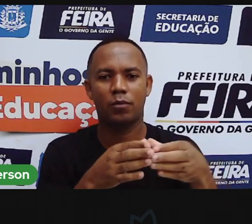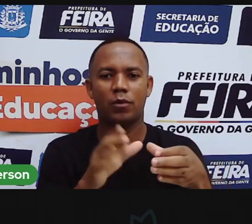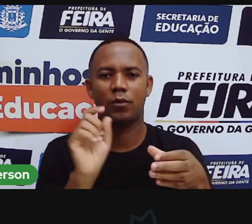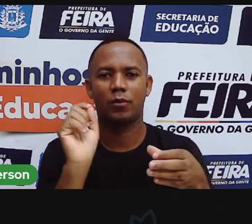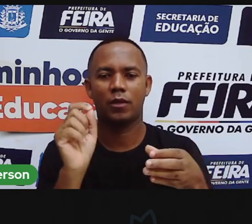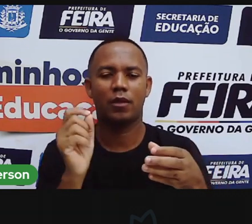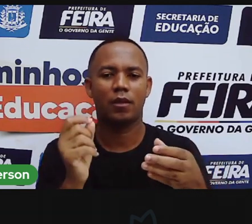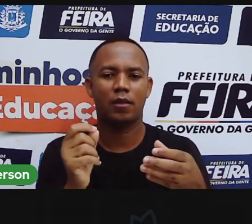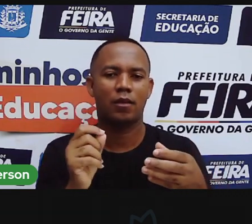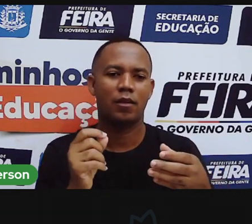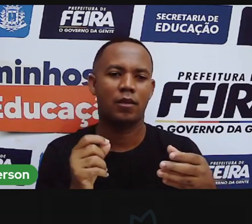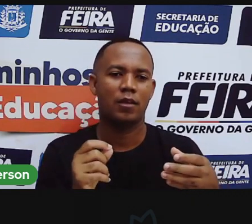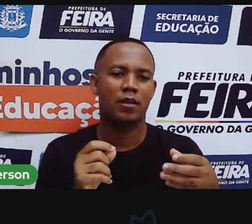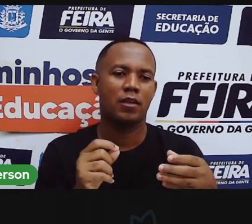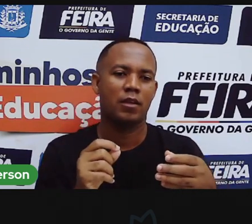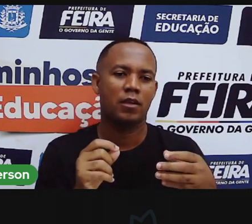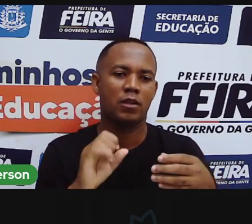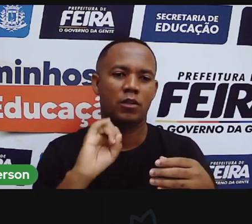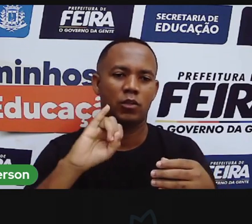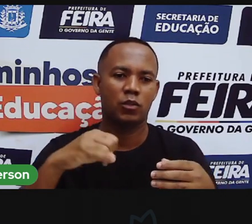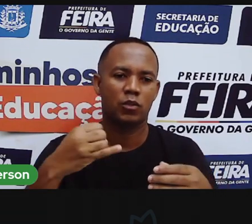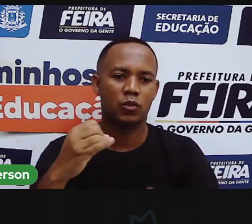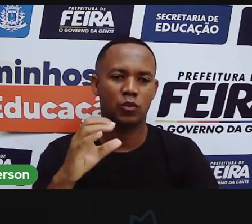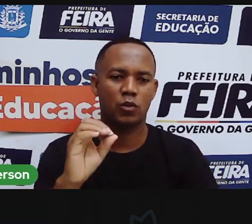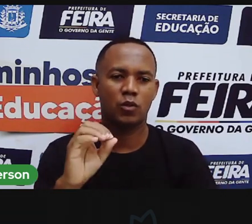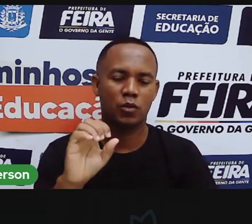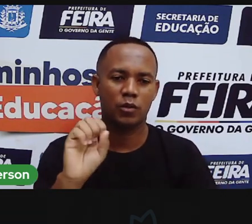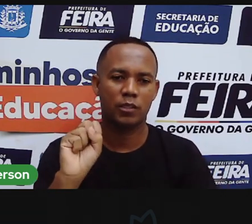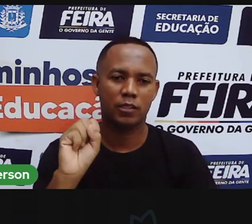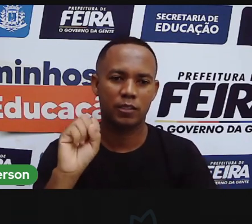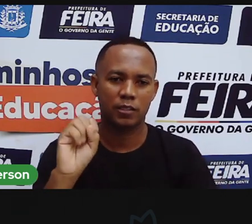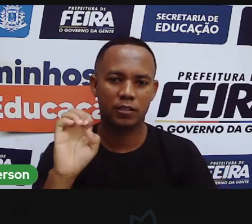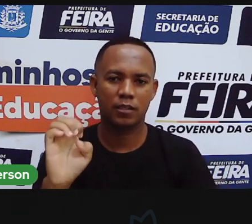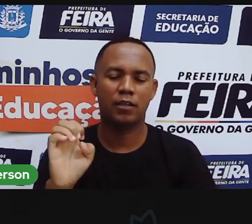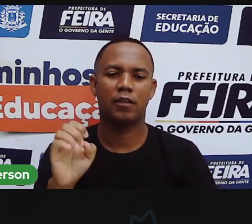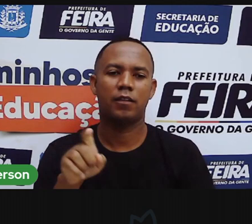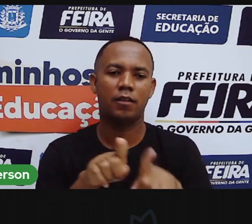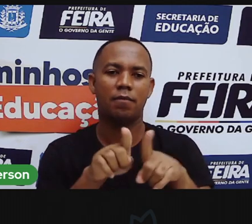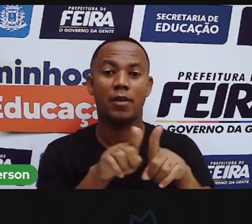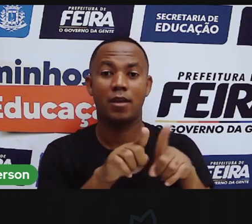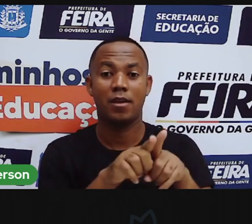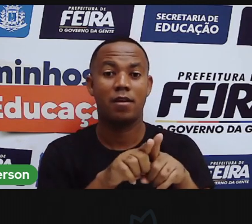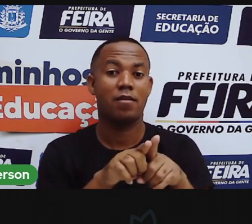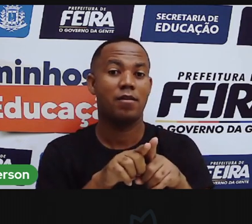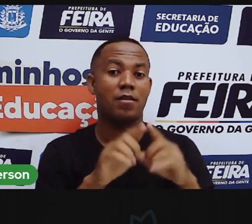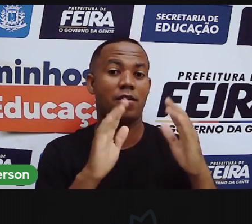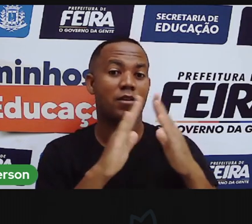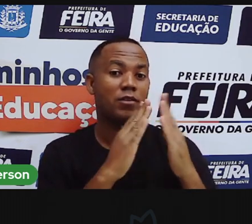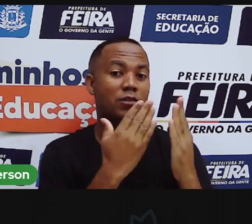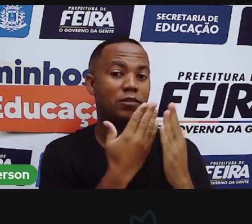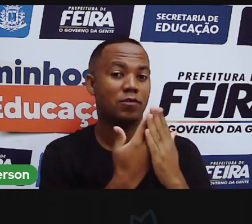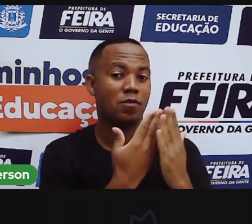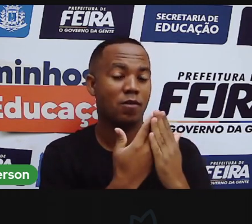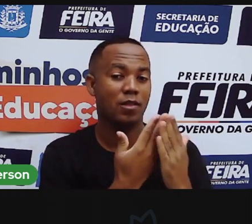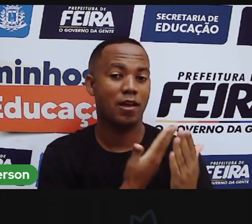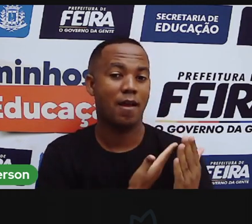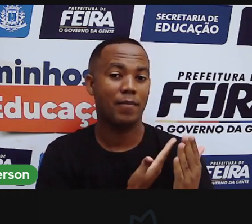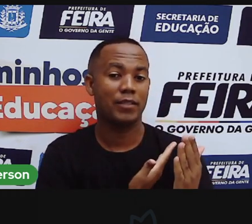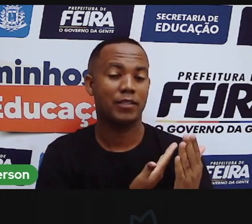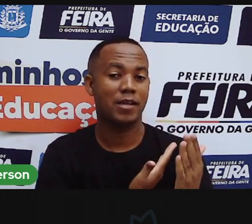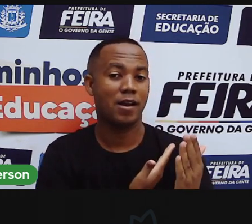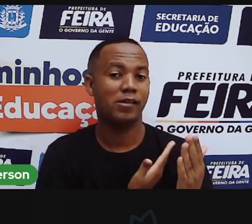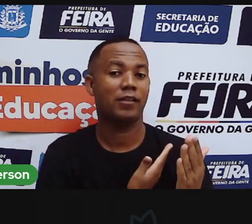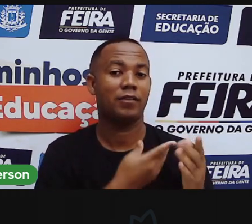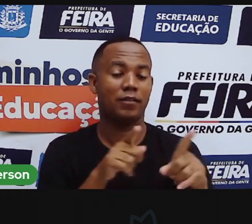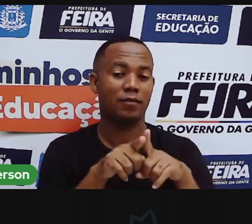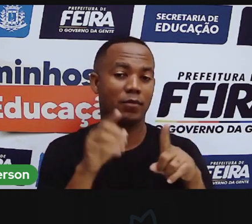gente, para a Escola José Ferreira Venas, a Escola da Amizade, né, Antônio Brandão,